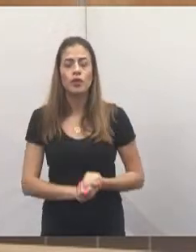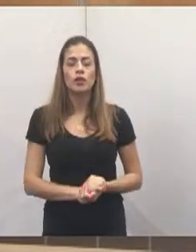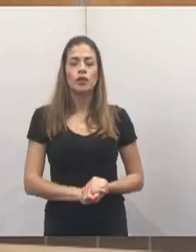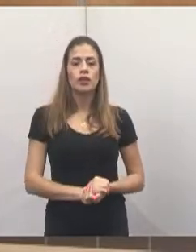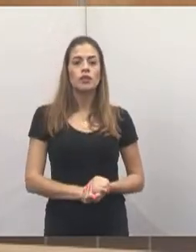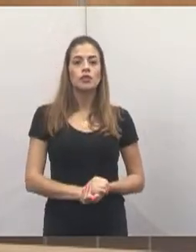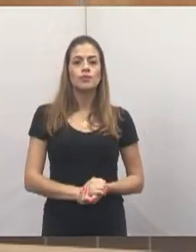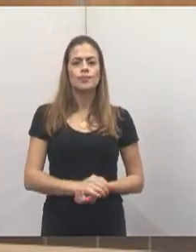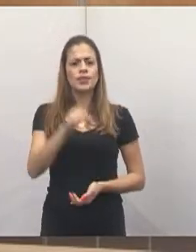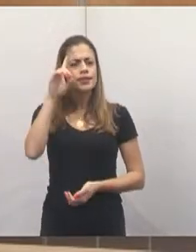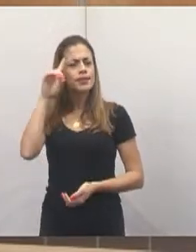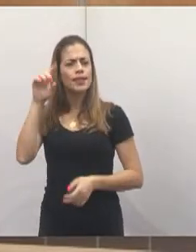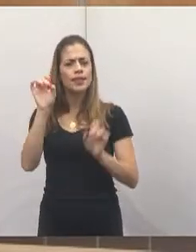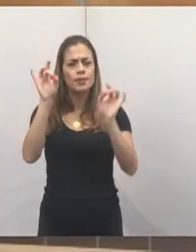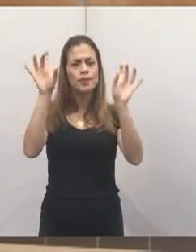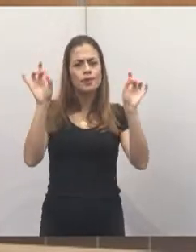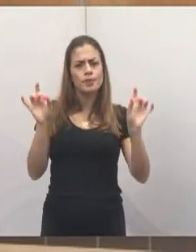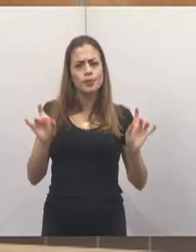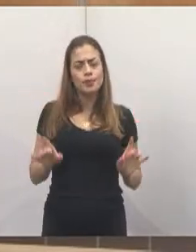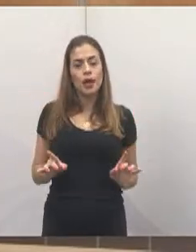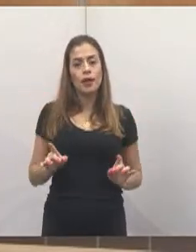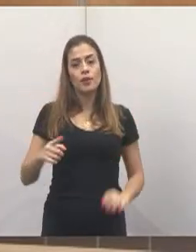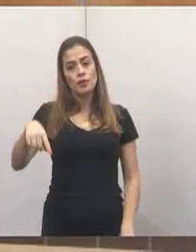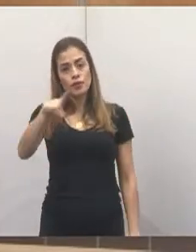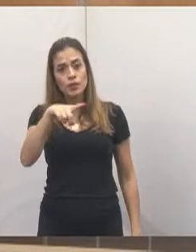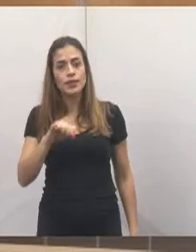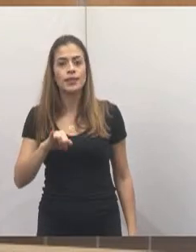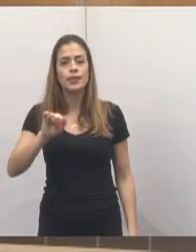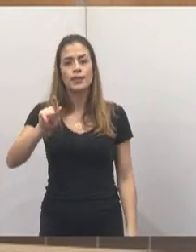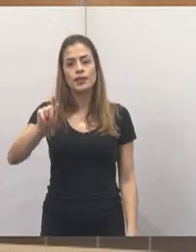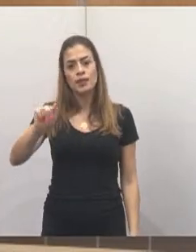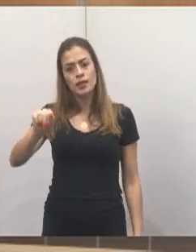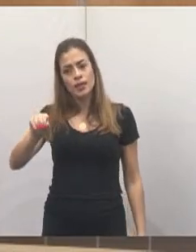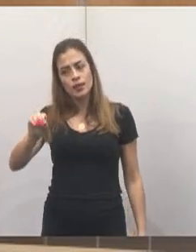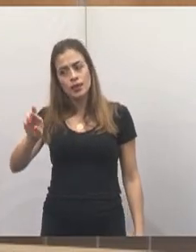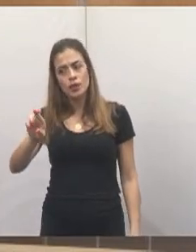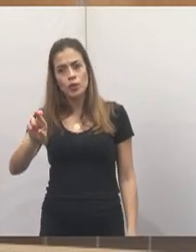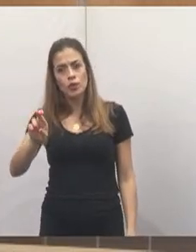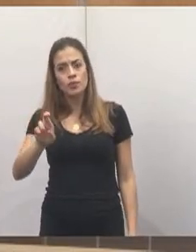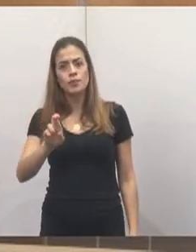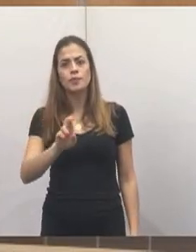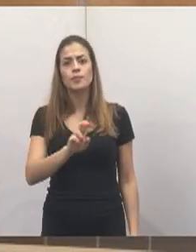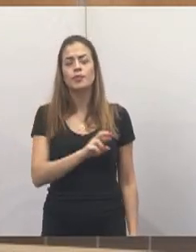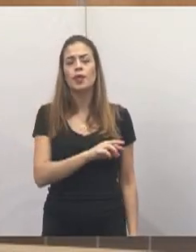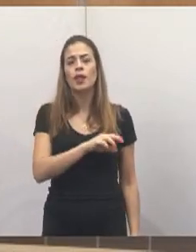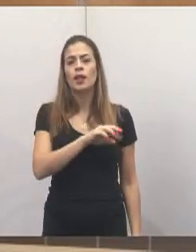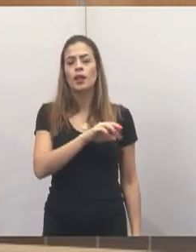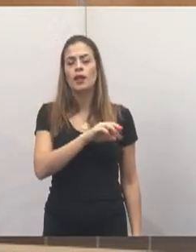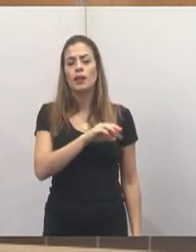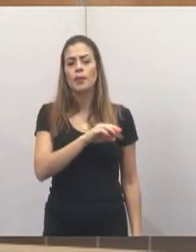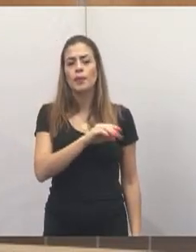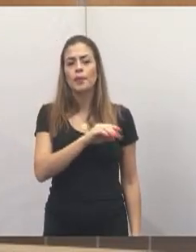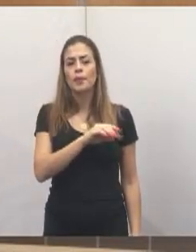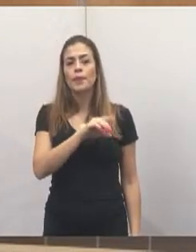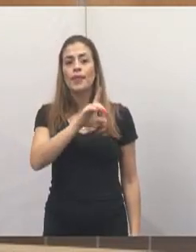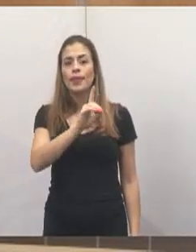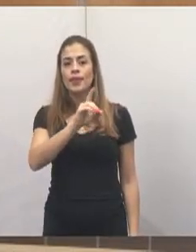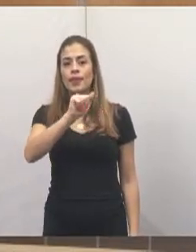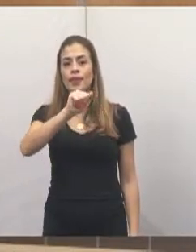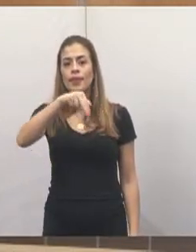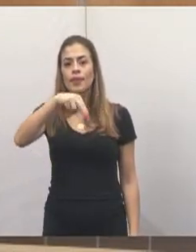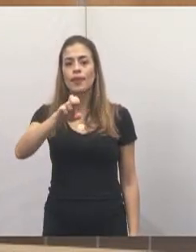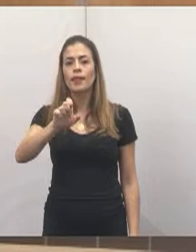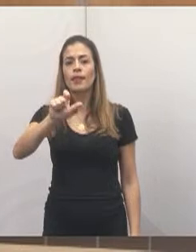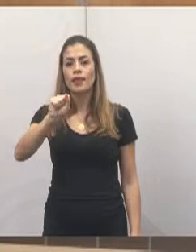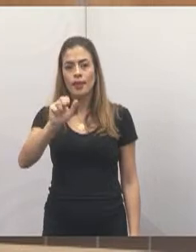E nesse dia especial, vocês, Dr. Igor Fernandes Colodim, doutora Danessa